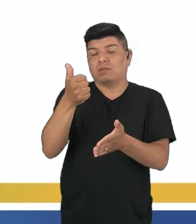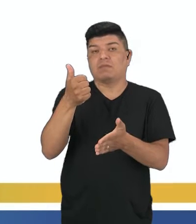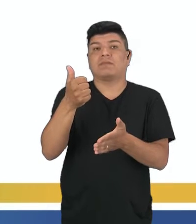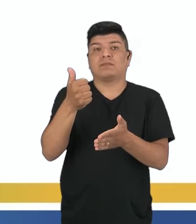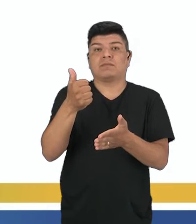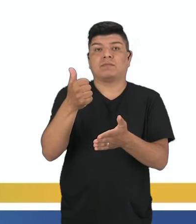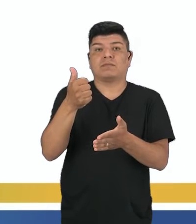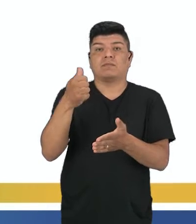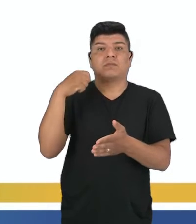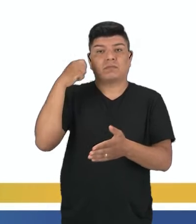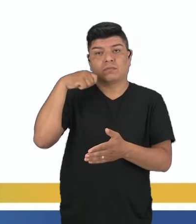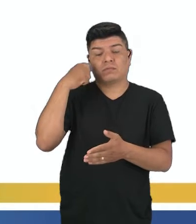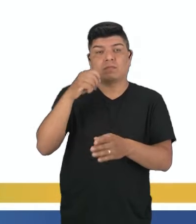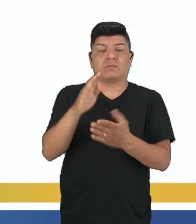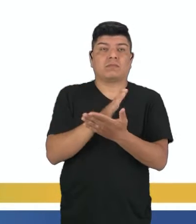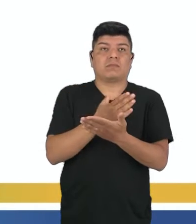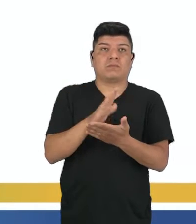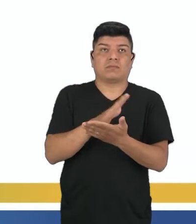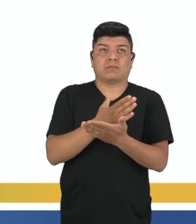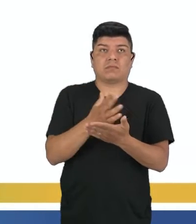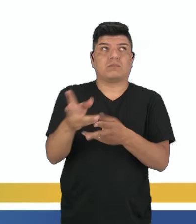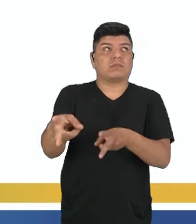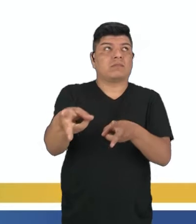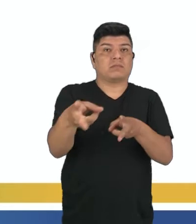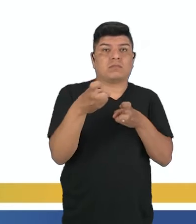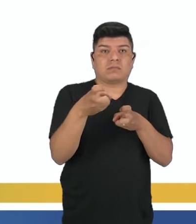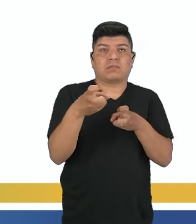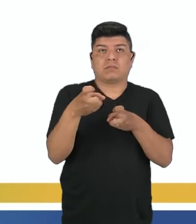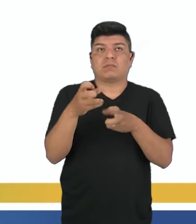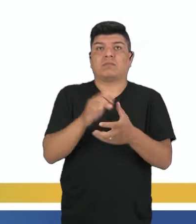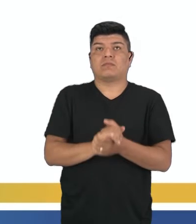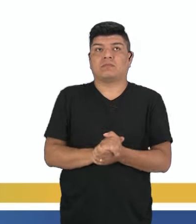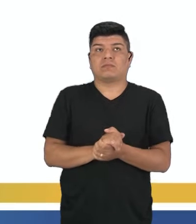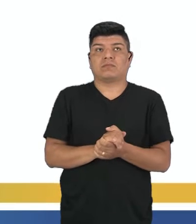autores, por Shepherd, para identificar